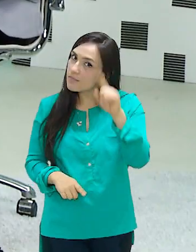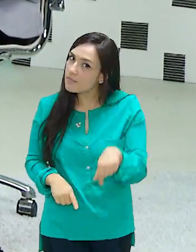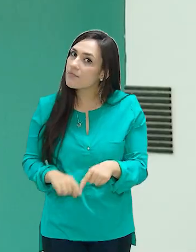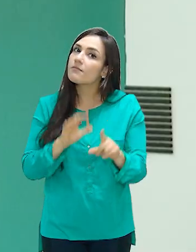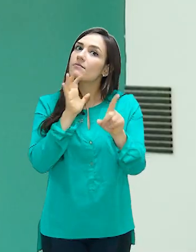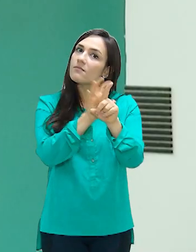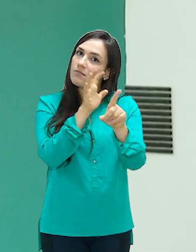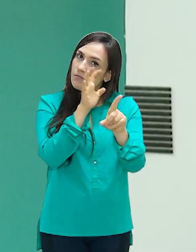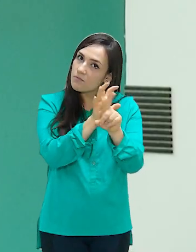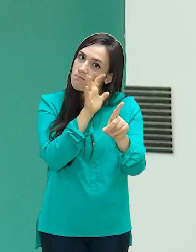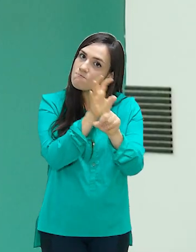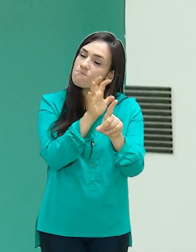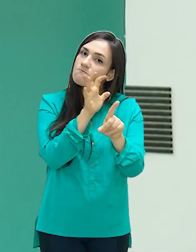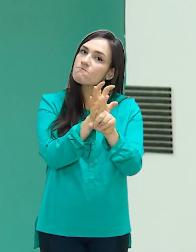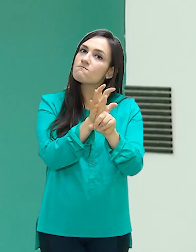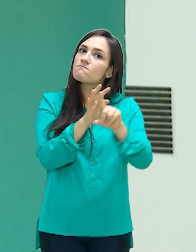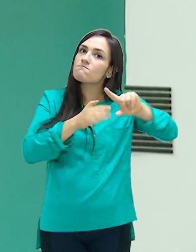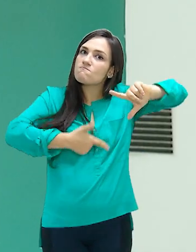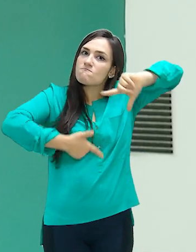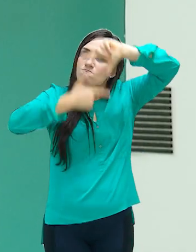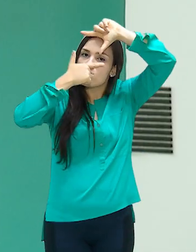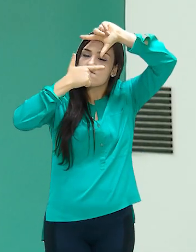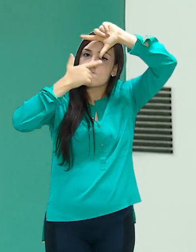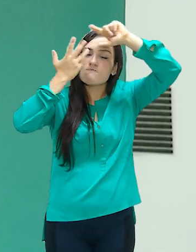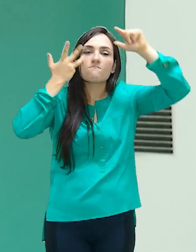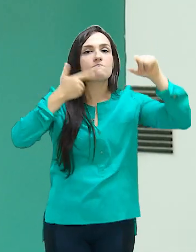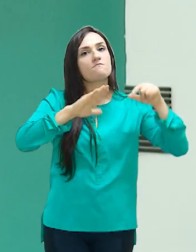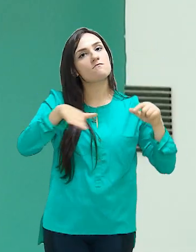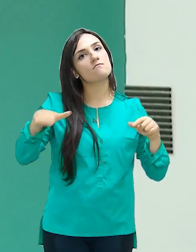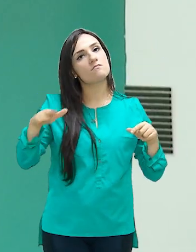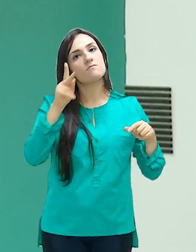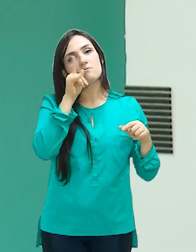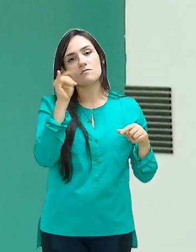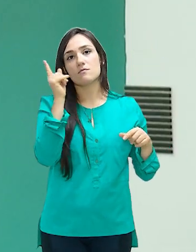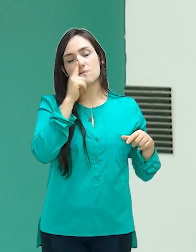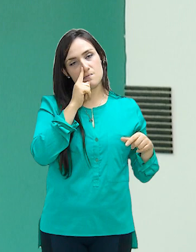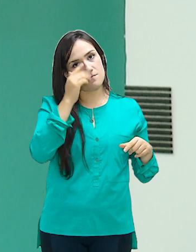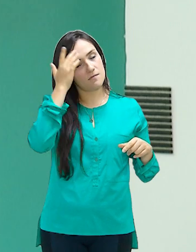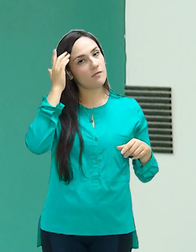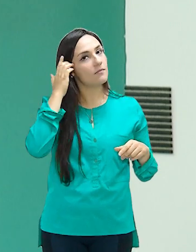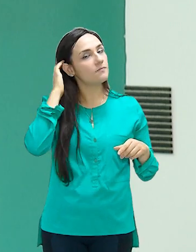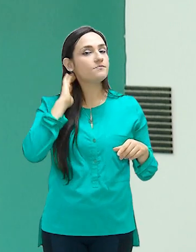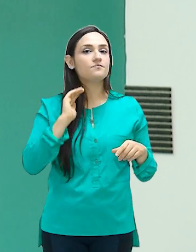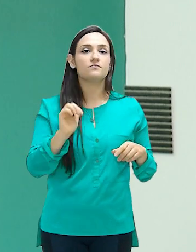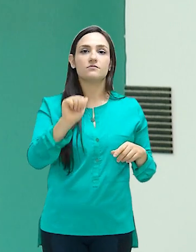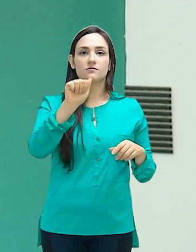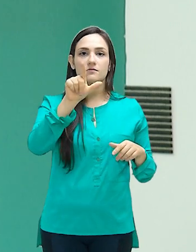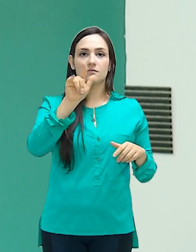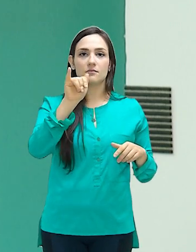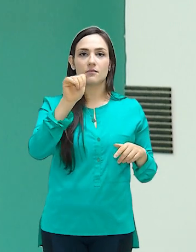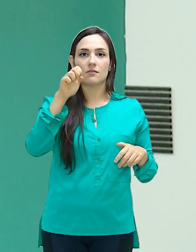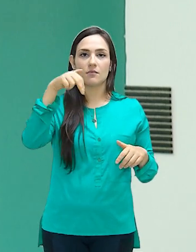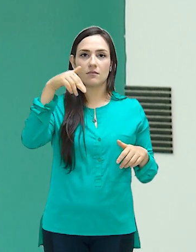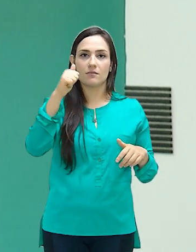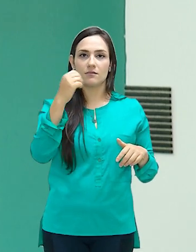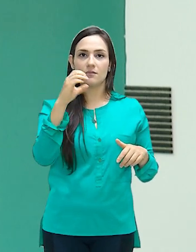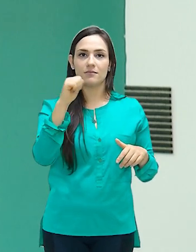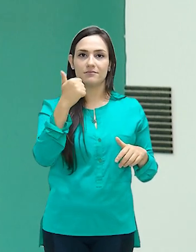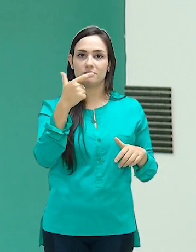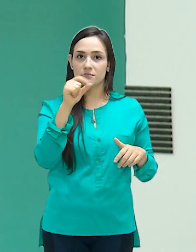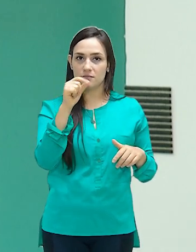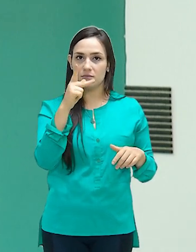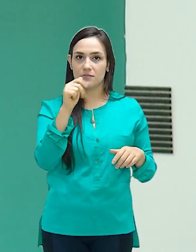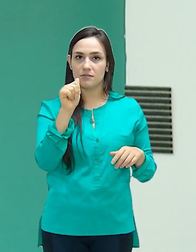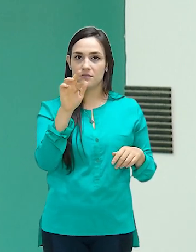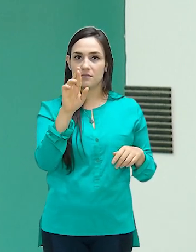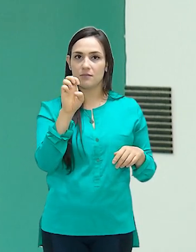parental. E a alienação parental, ela é grave, que ela pode causar uma doença,